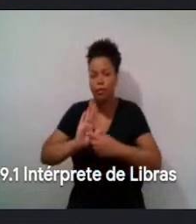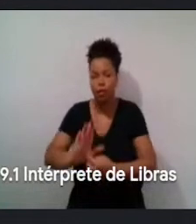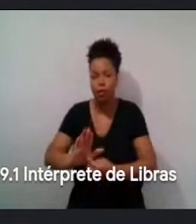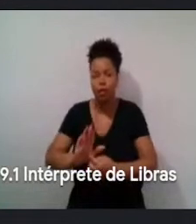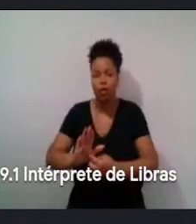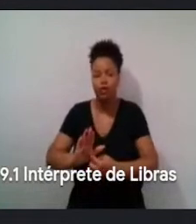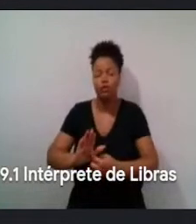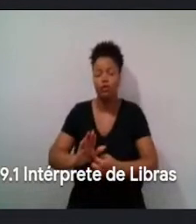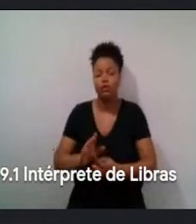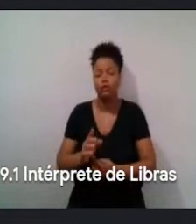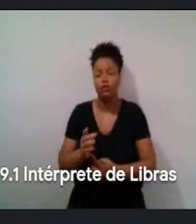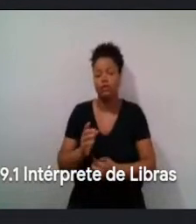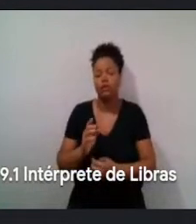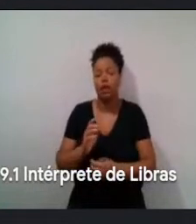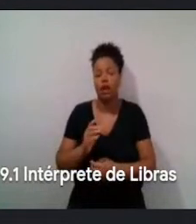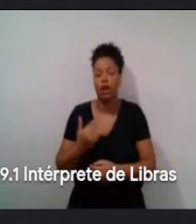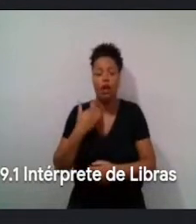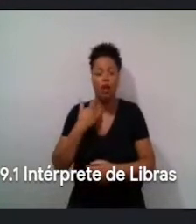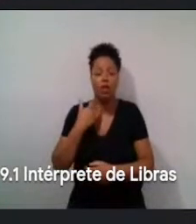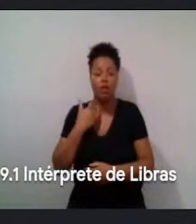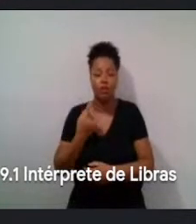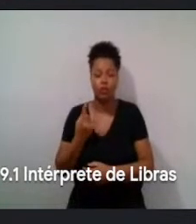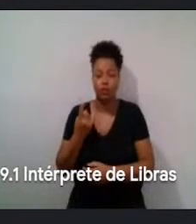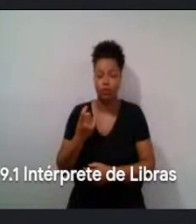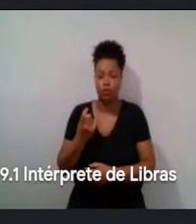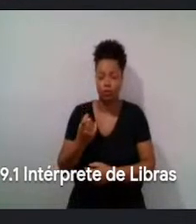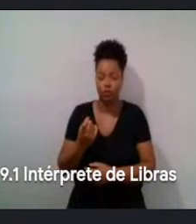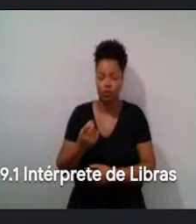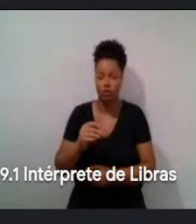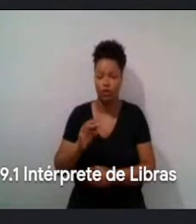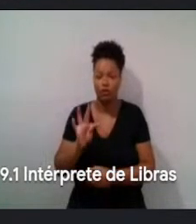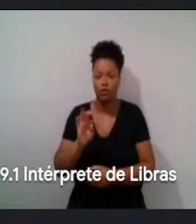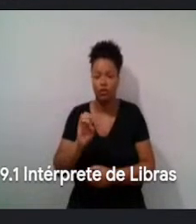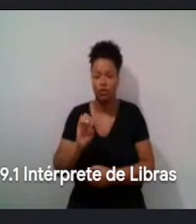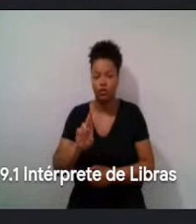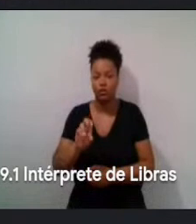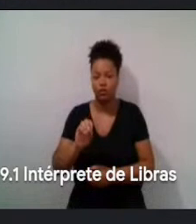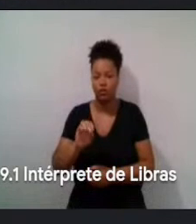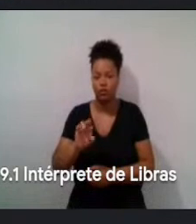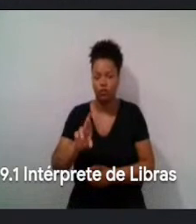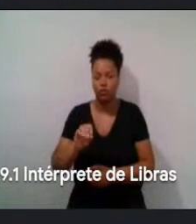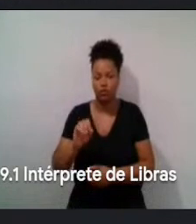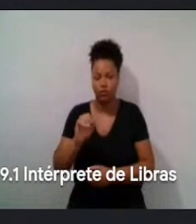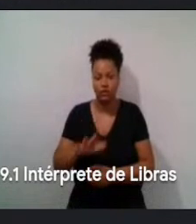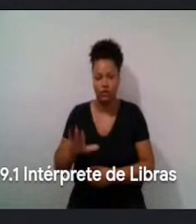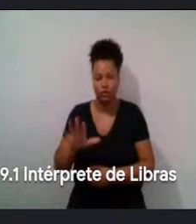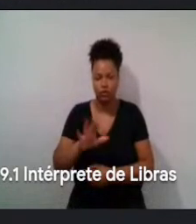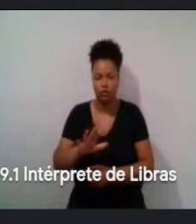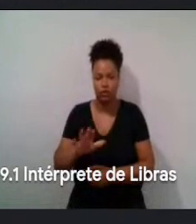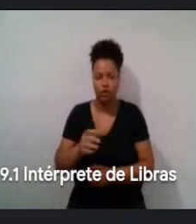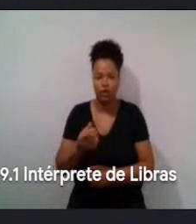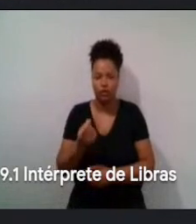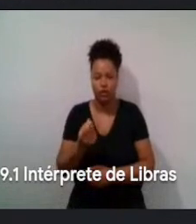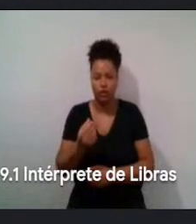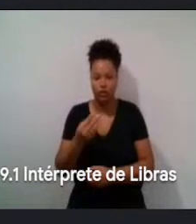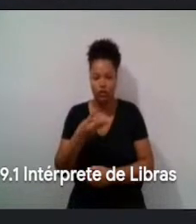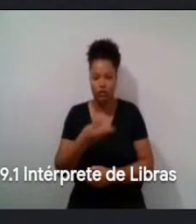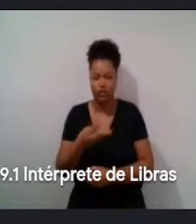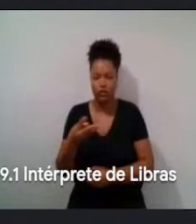Tesouro Nacional dos R$ 33,40, referente a recursos de origem